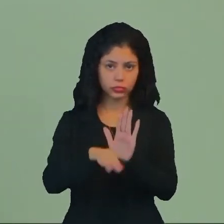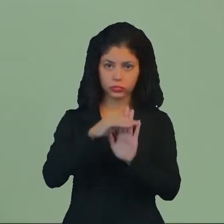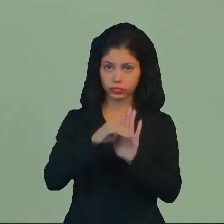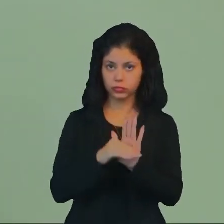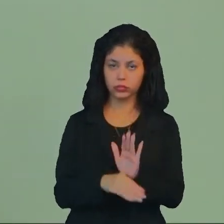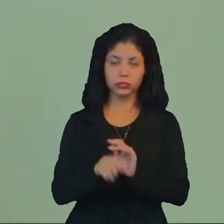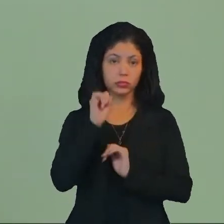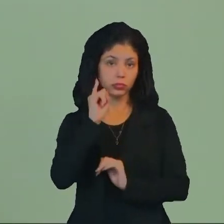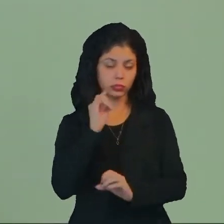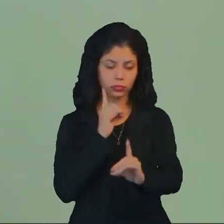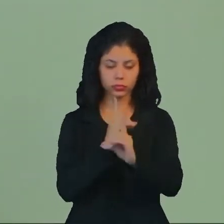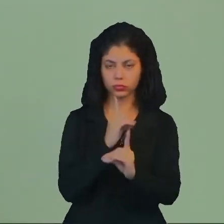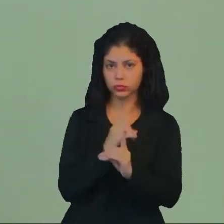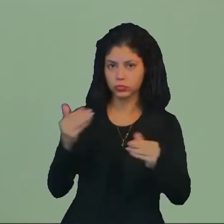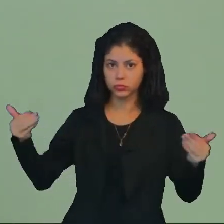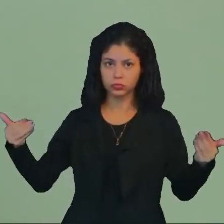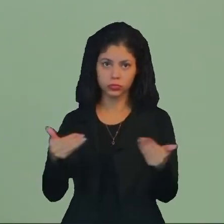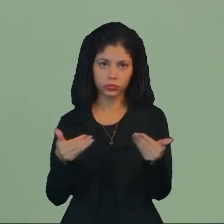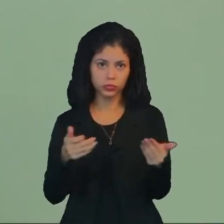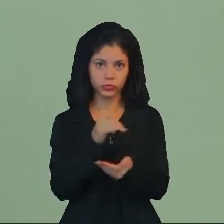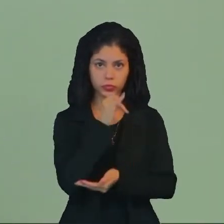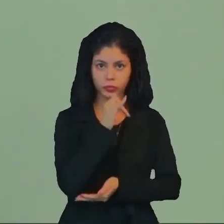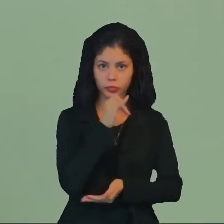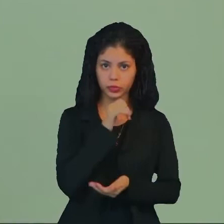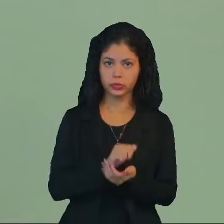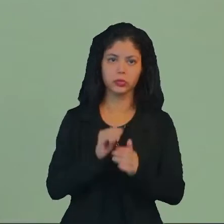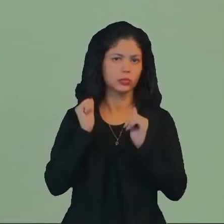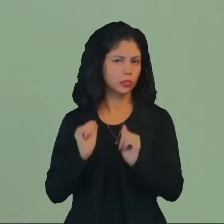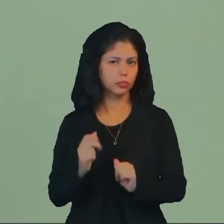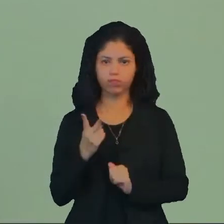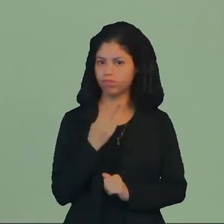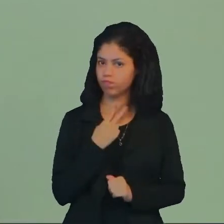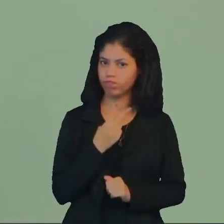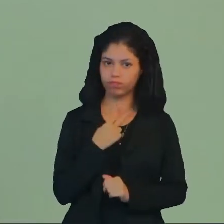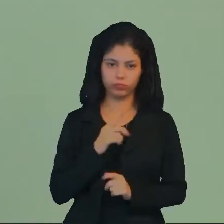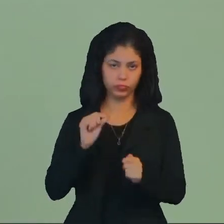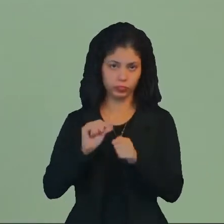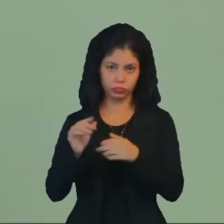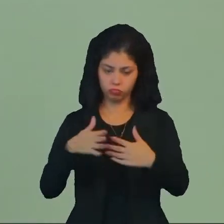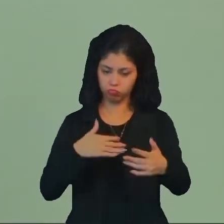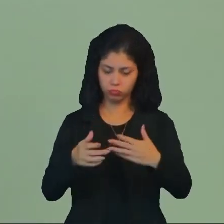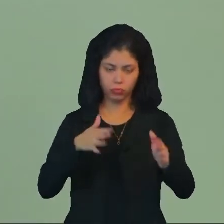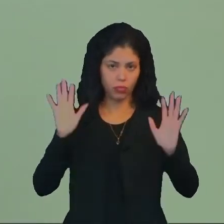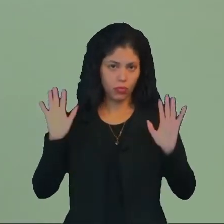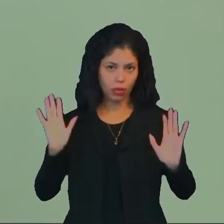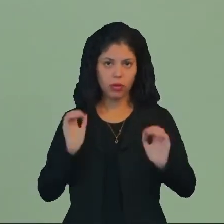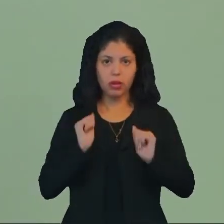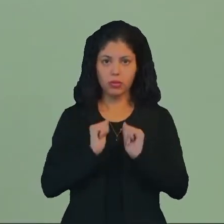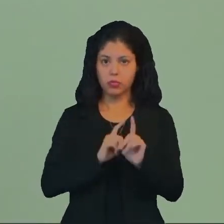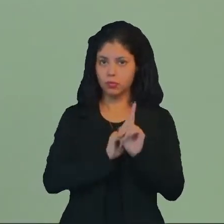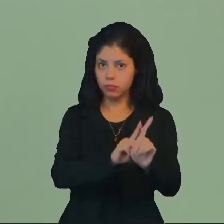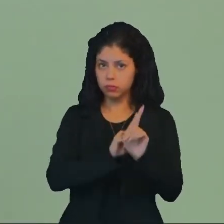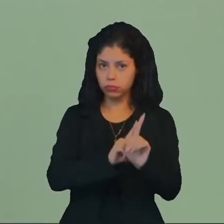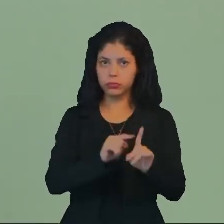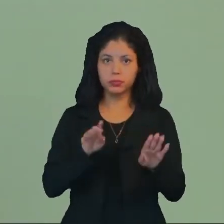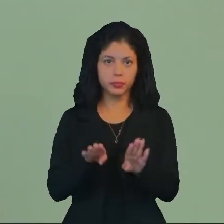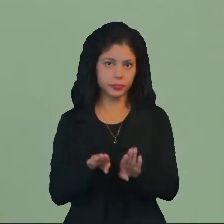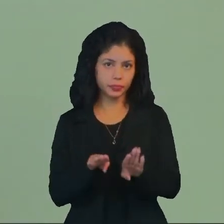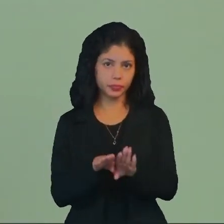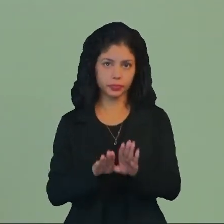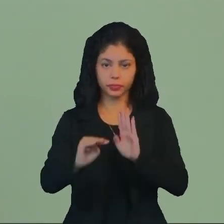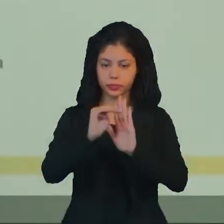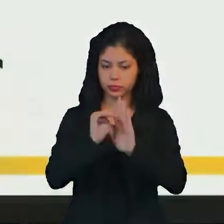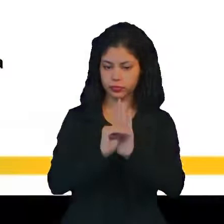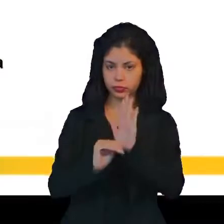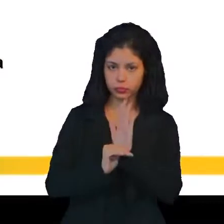Se eu descubro uma espécie hoje, por exemplo, eu não posso nomeá-la de qualquer forma. É necessário que eu siga algumas regras de